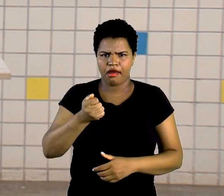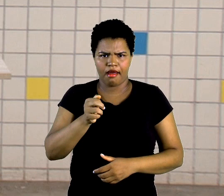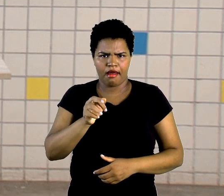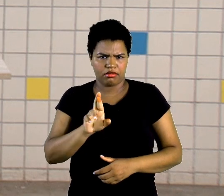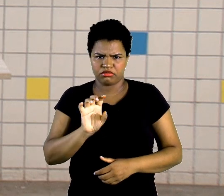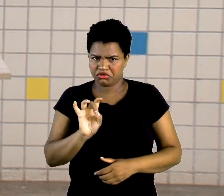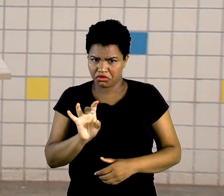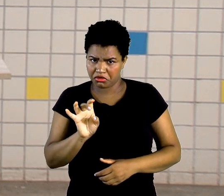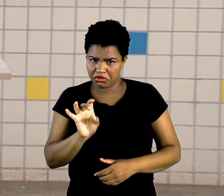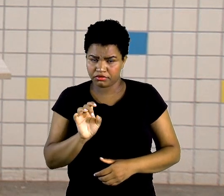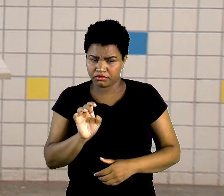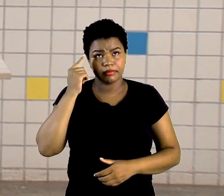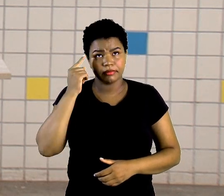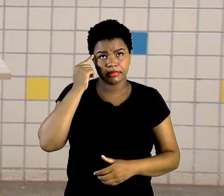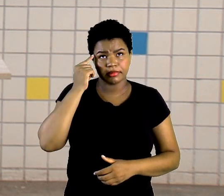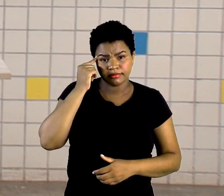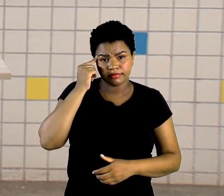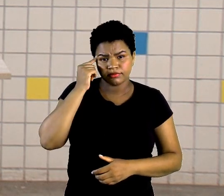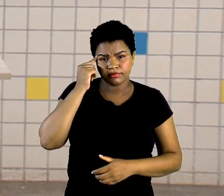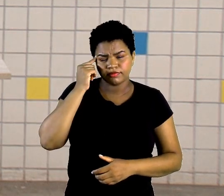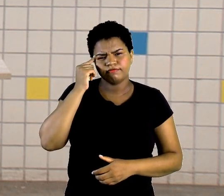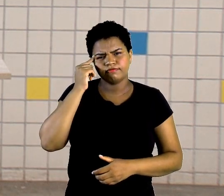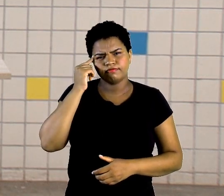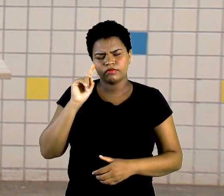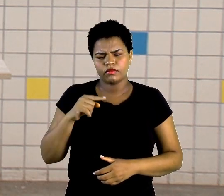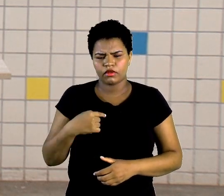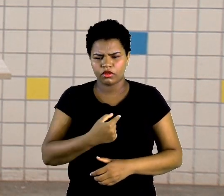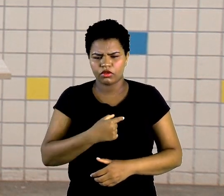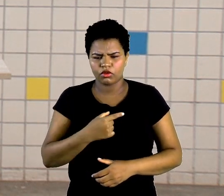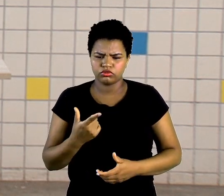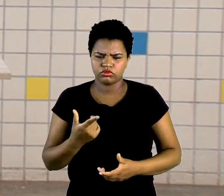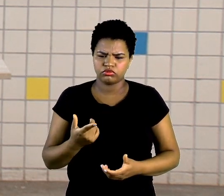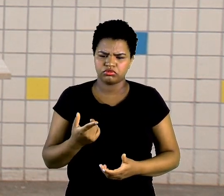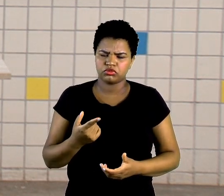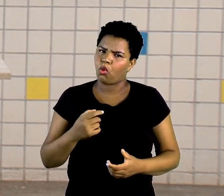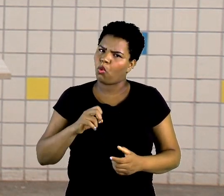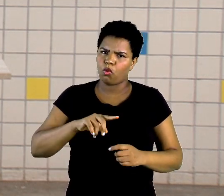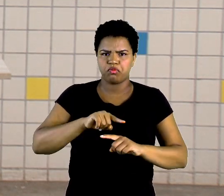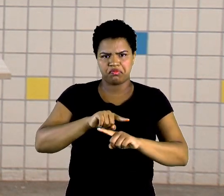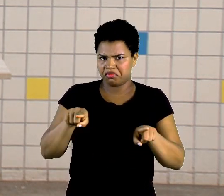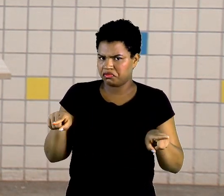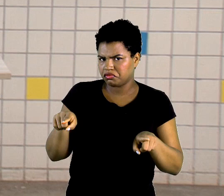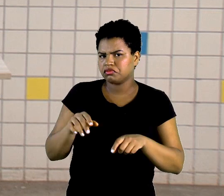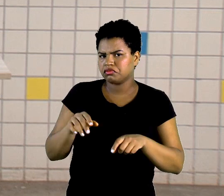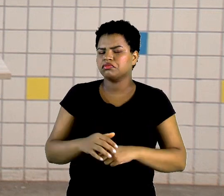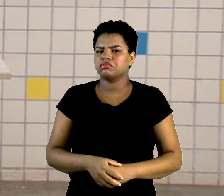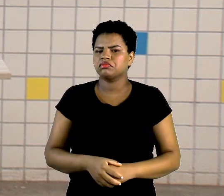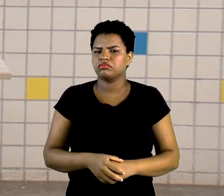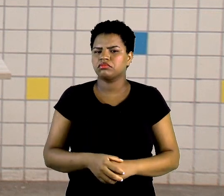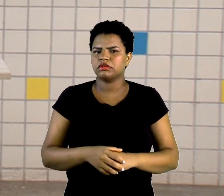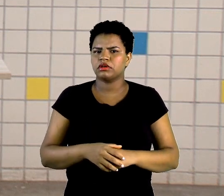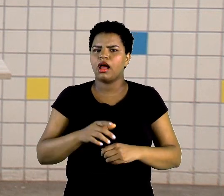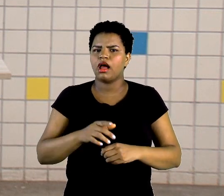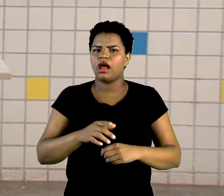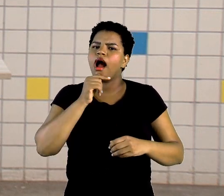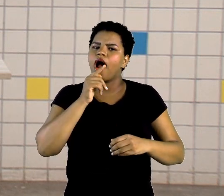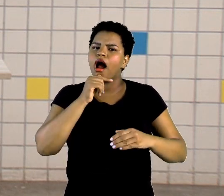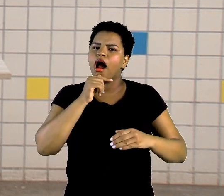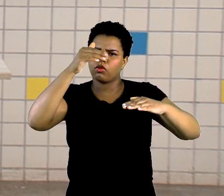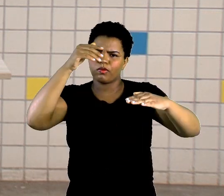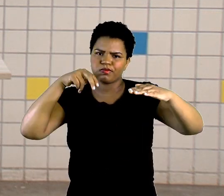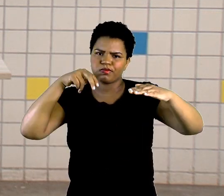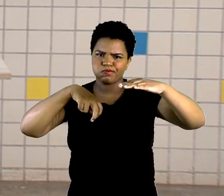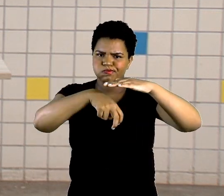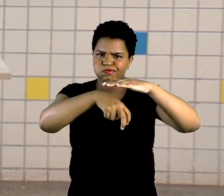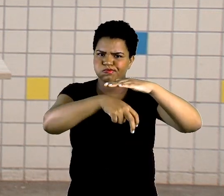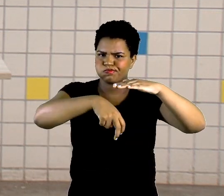ar? Imagine que se eu estivesse, ou você mesmo estivesse, debaixo da água, na